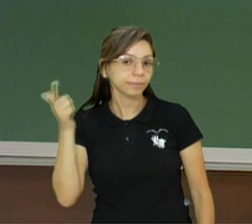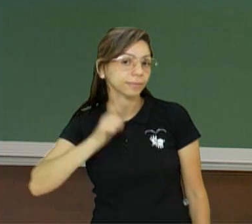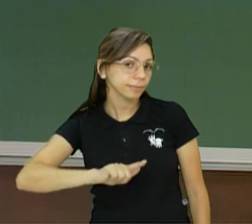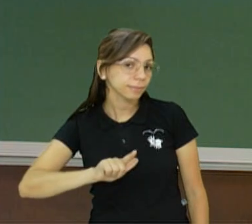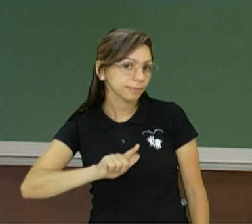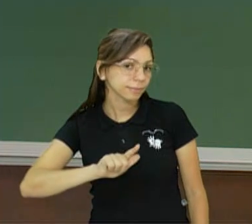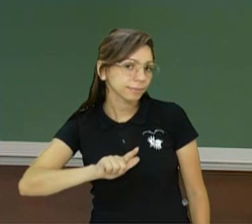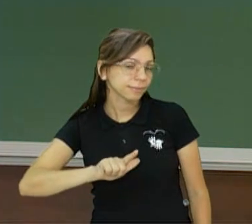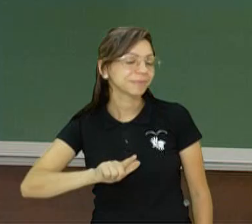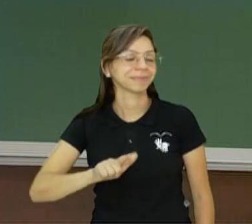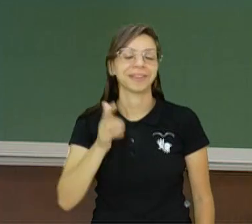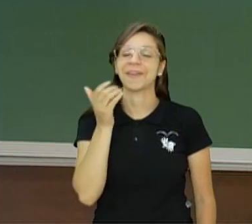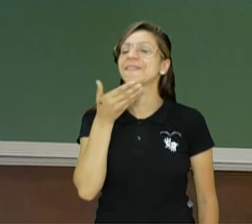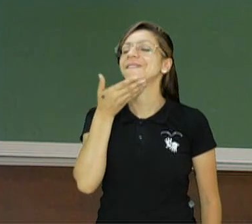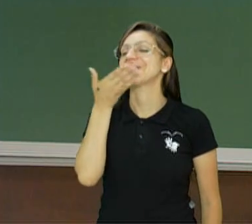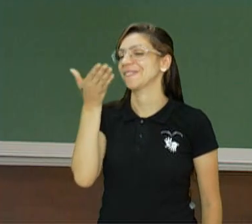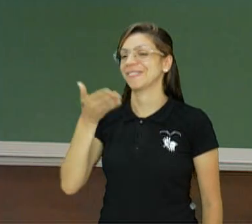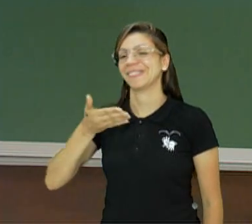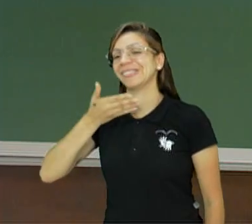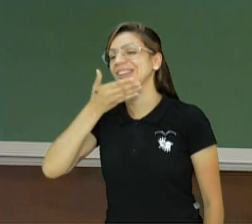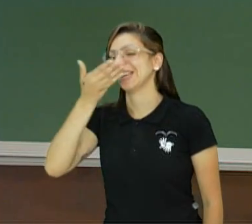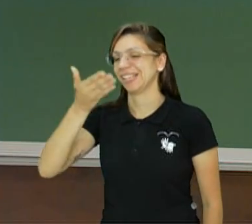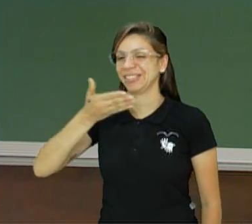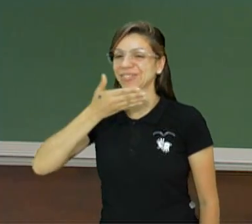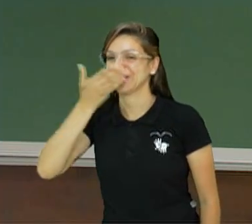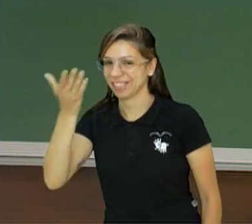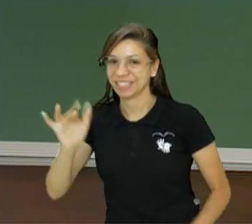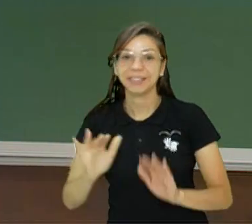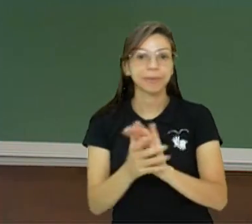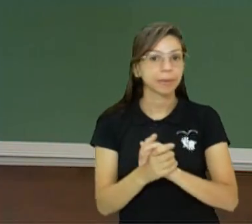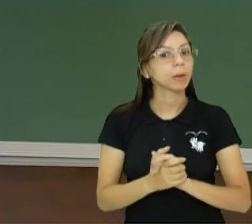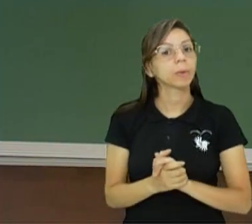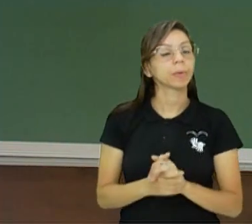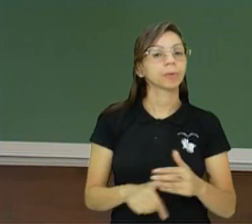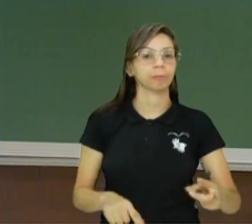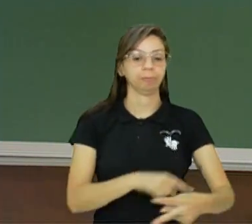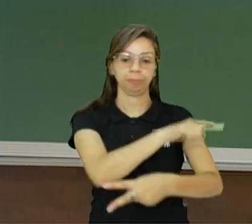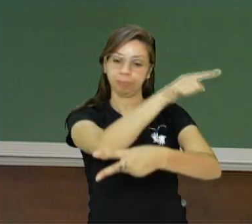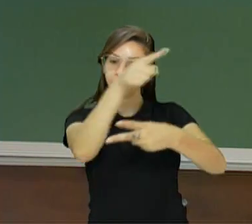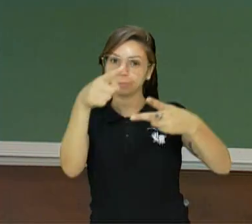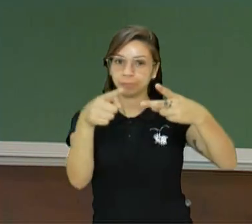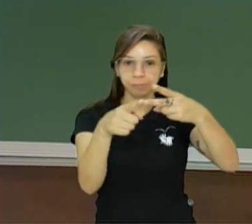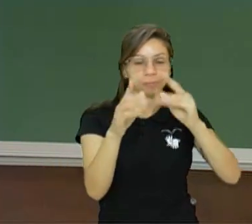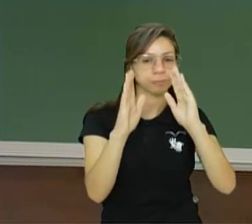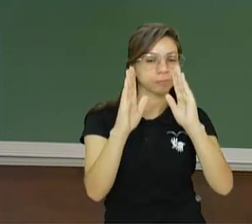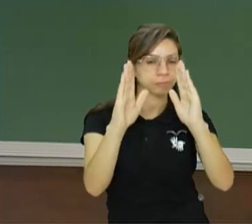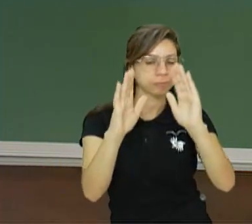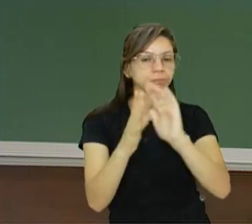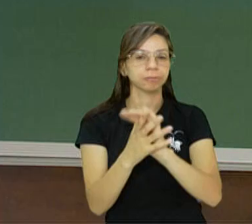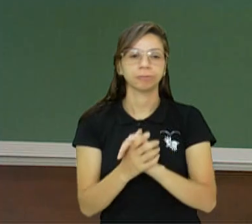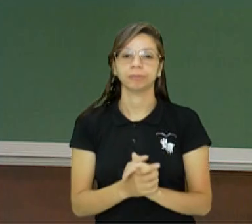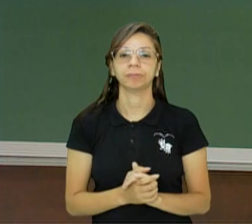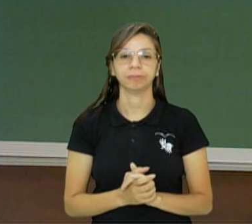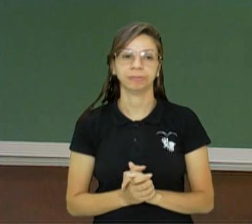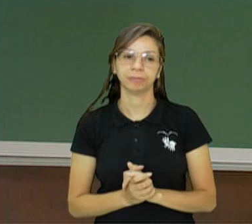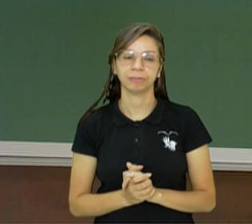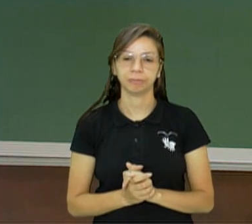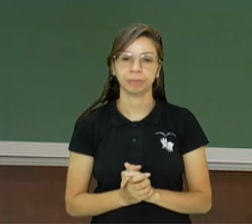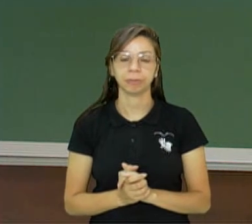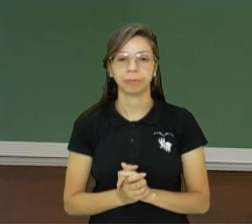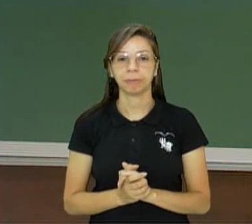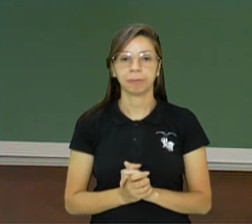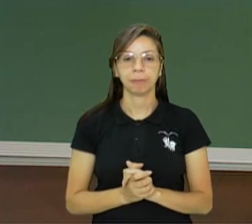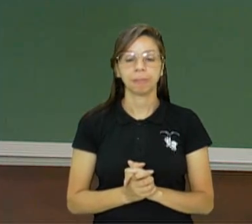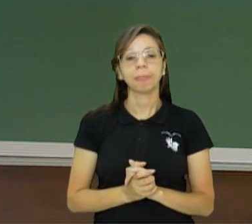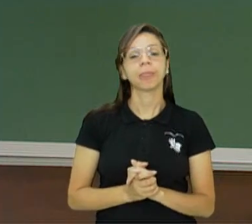Conseguiram? Tá fácil, hein? Molezinha. Vamos para o passo 2. No passo 2, na parte de